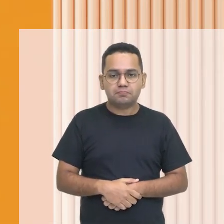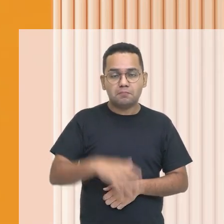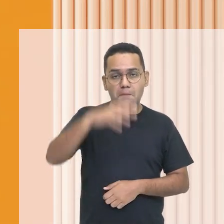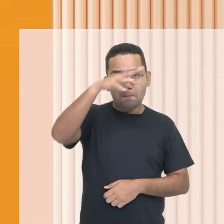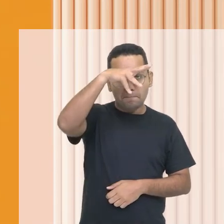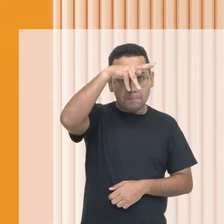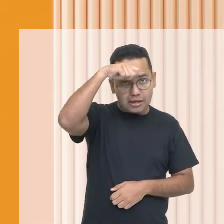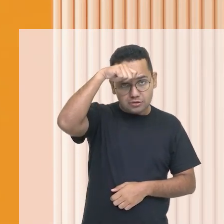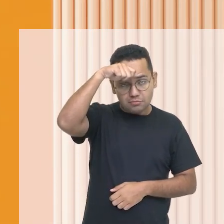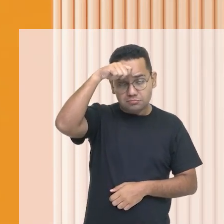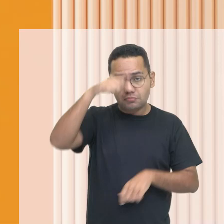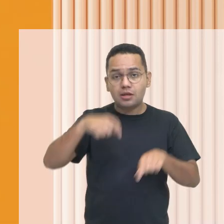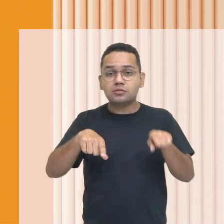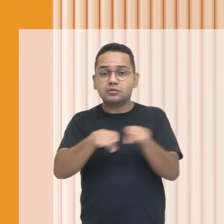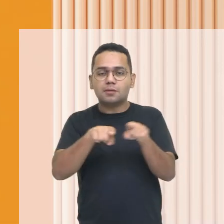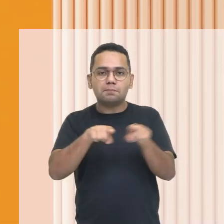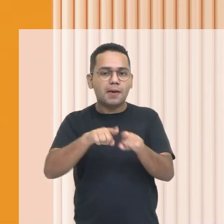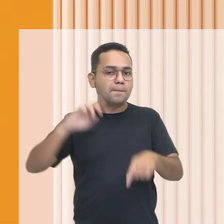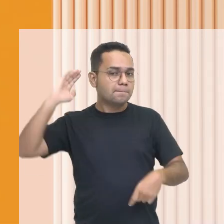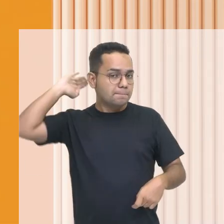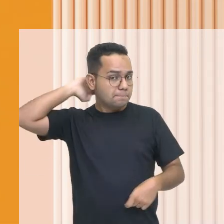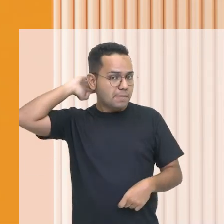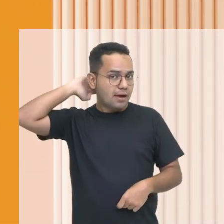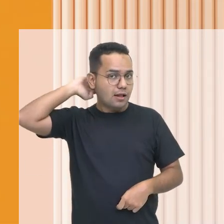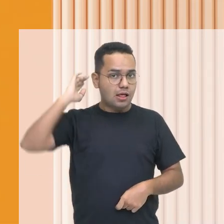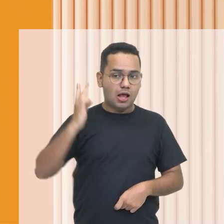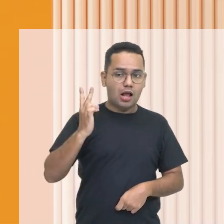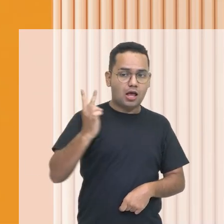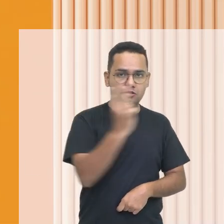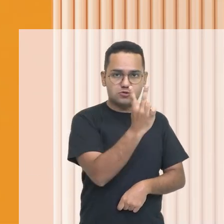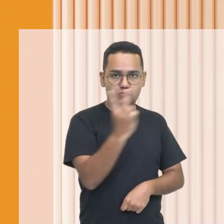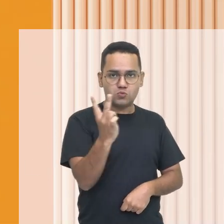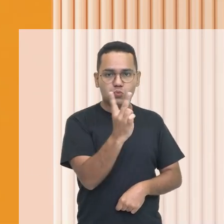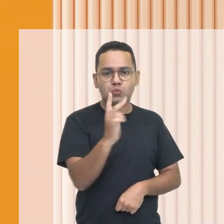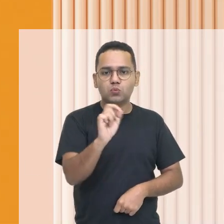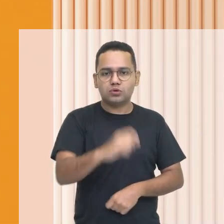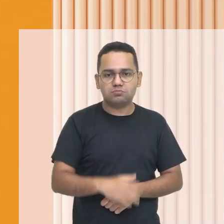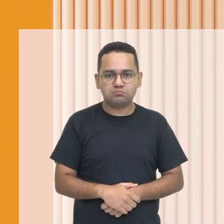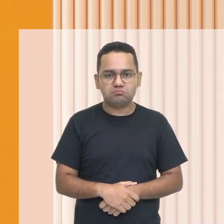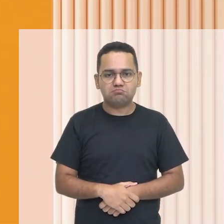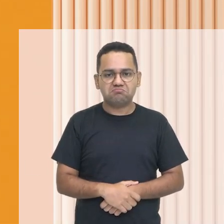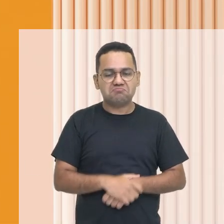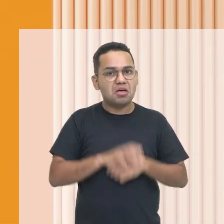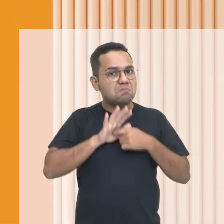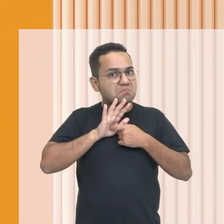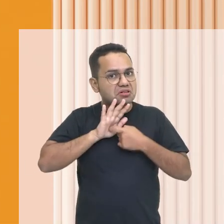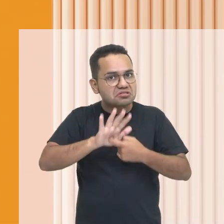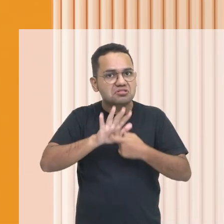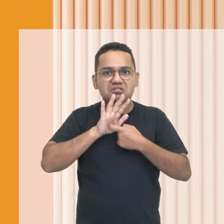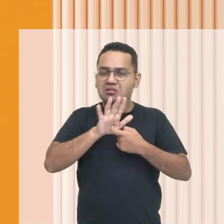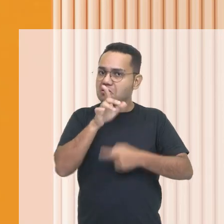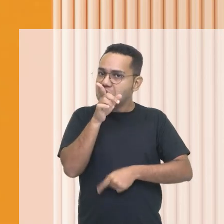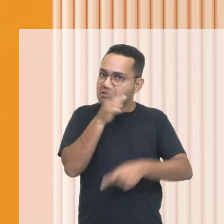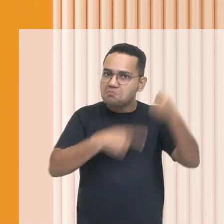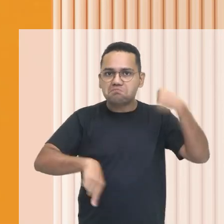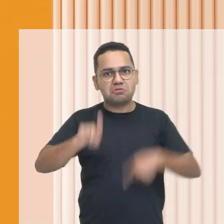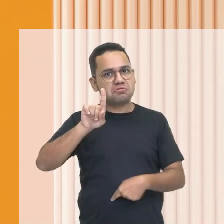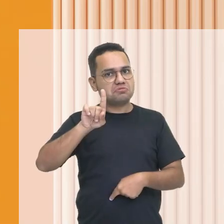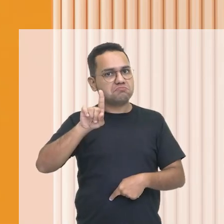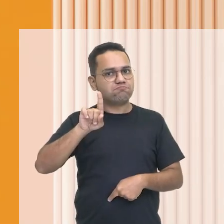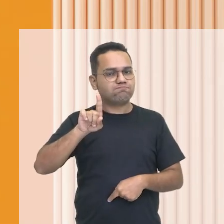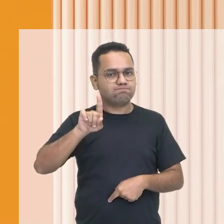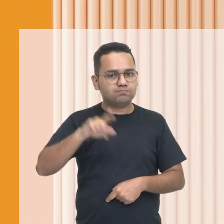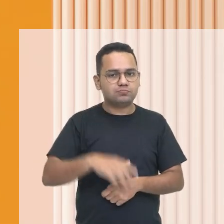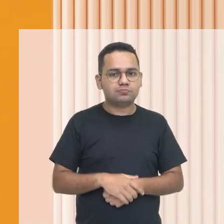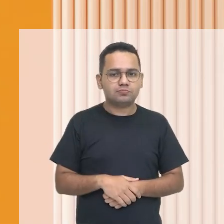né, naquele dado momento, as cidades mais, né, à frente do seu tempo. Manaus